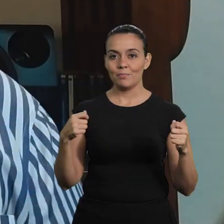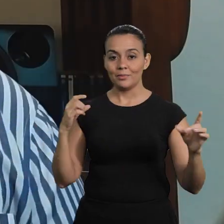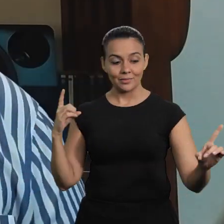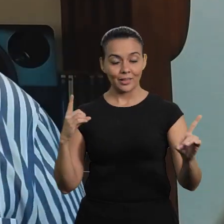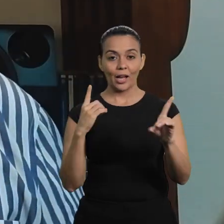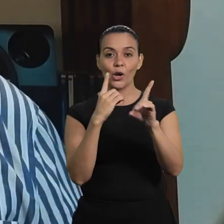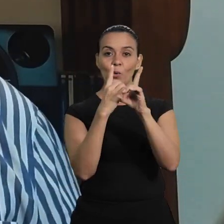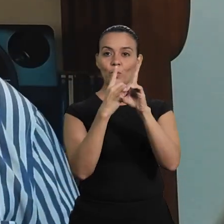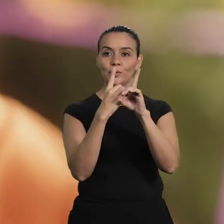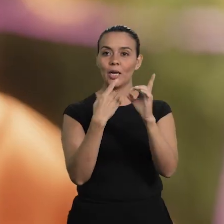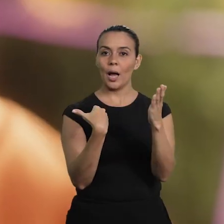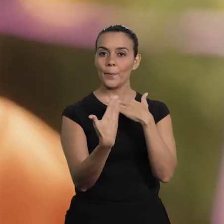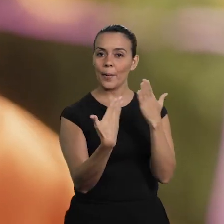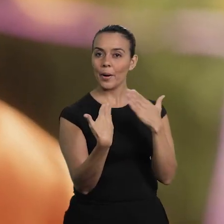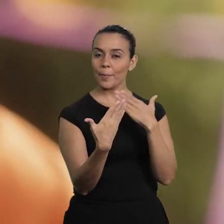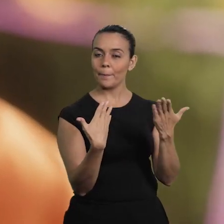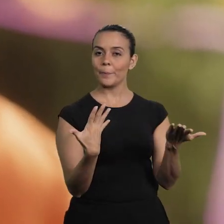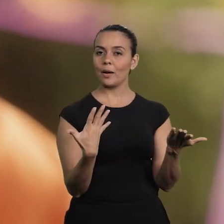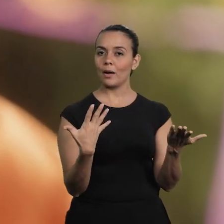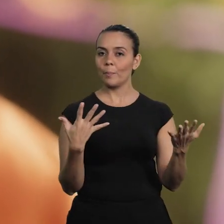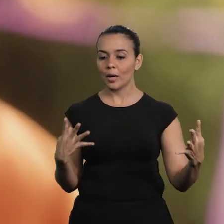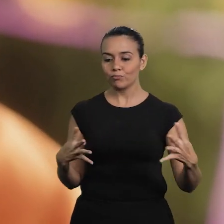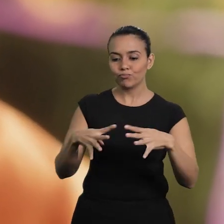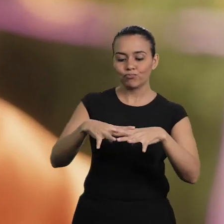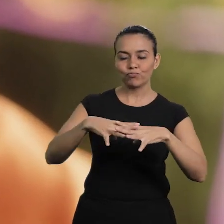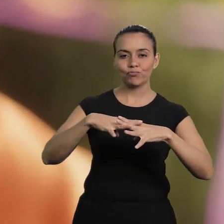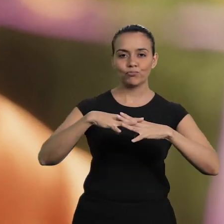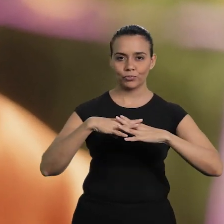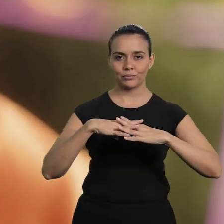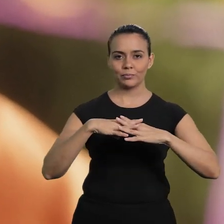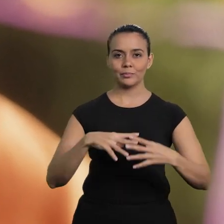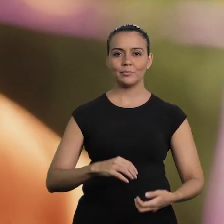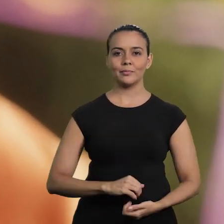umas com as outras, onde formam redes.